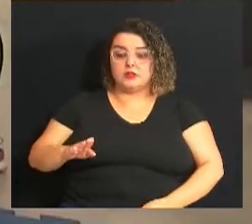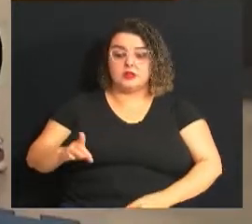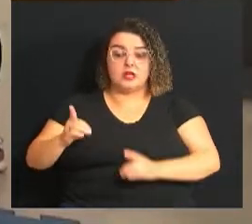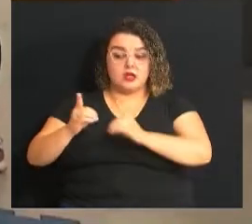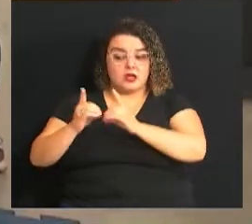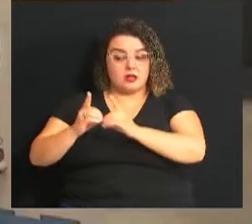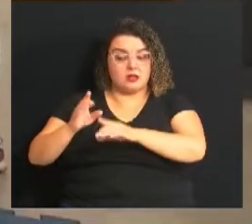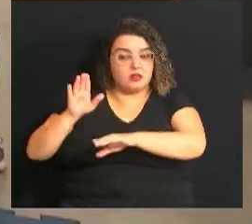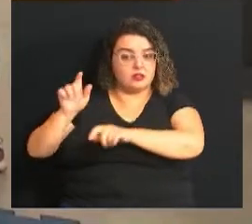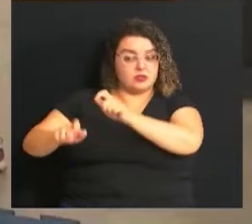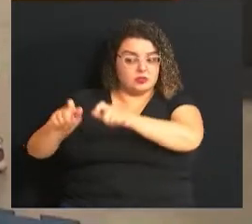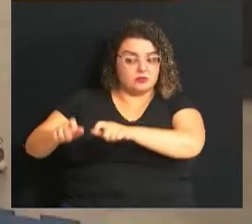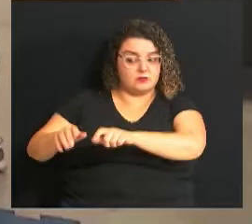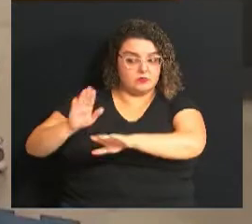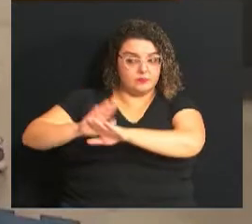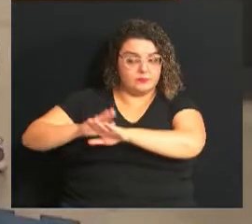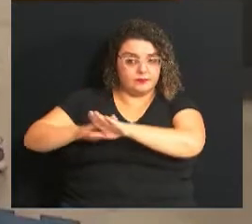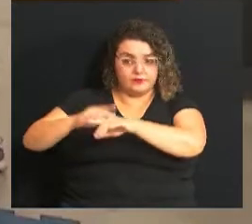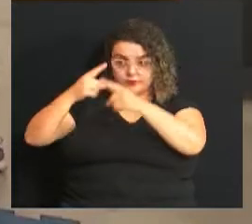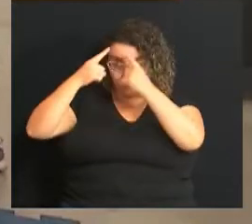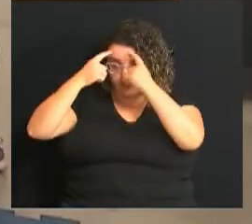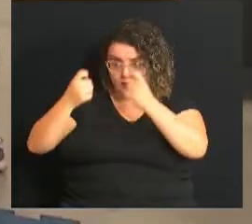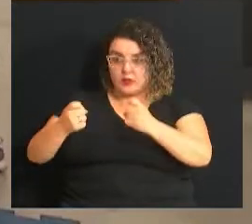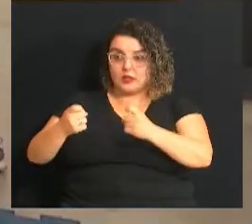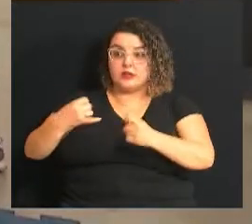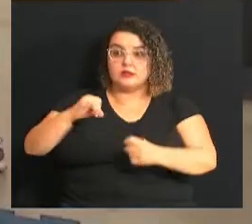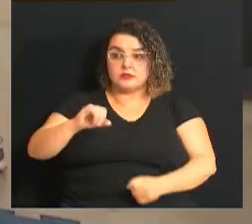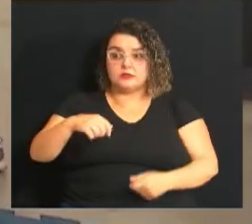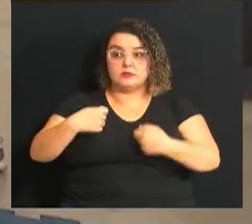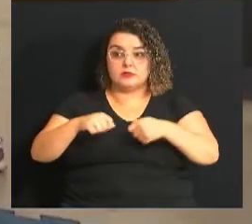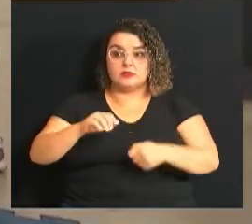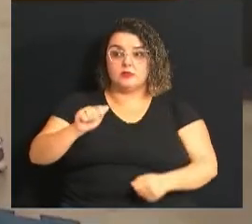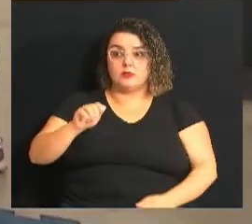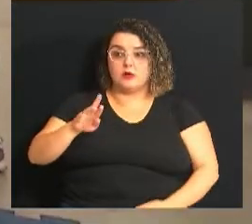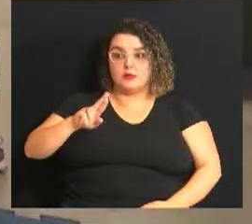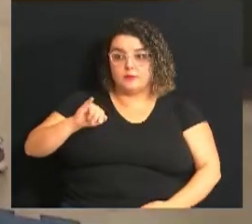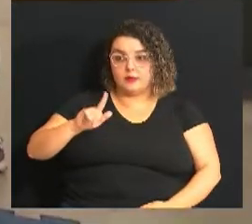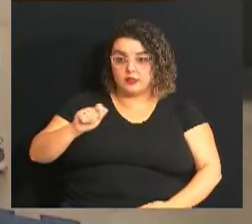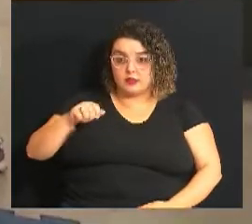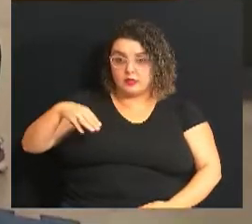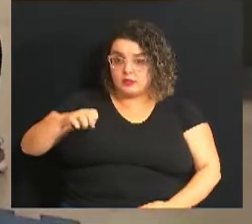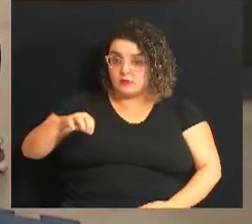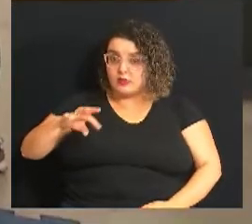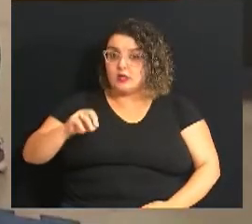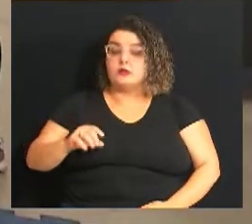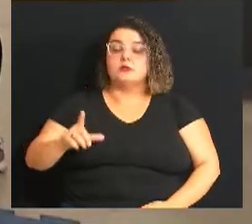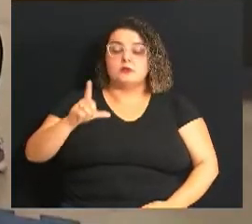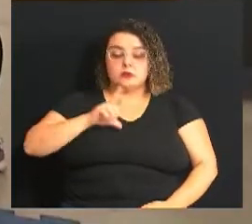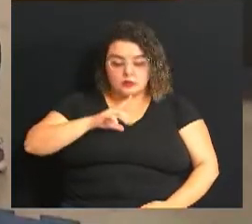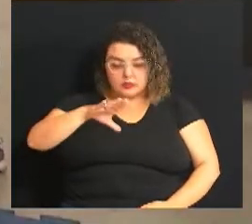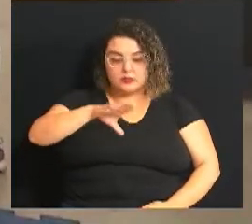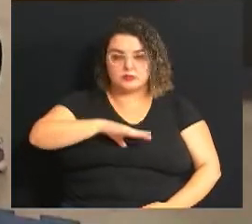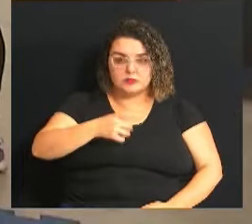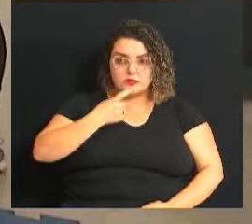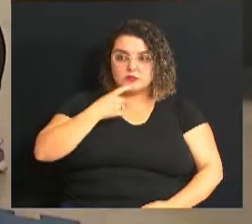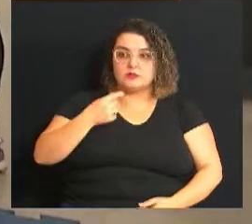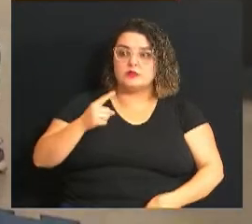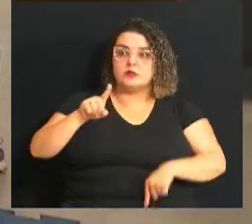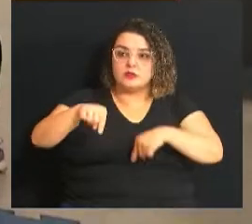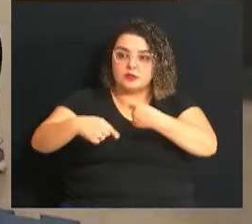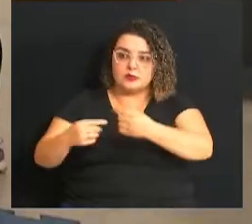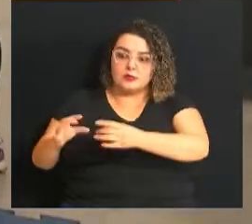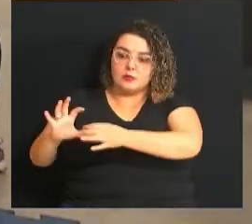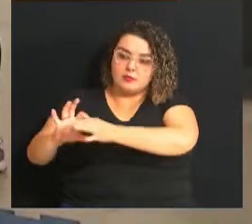mulher precisar de um abrigamento, nós temos o abrigo municipal e as parcerias com as outras secretarias. Então, de uma forma bem dinâmica,